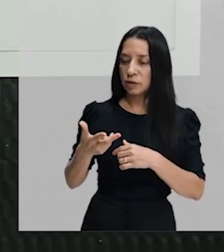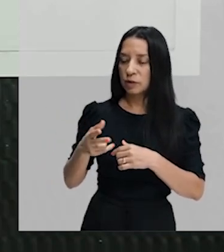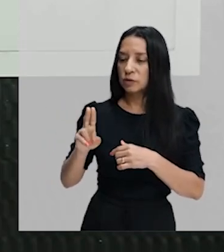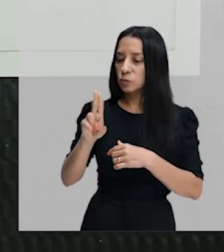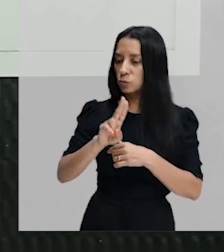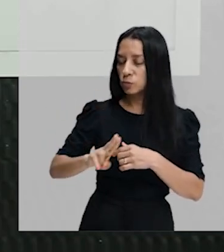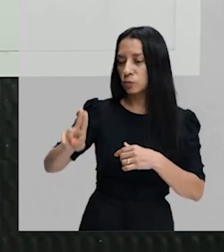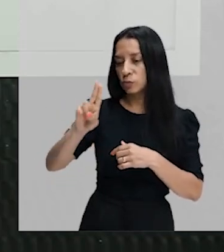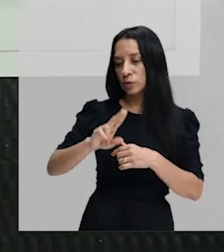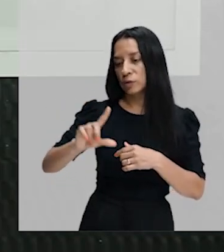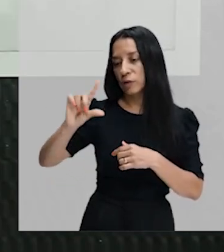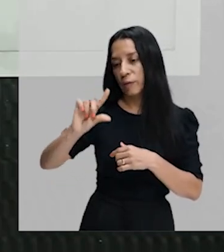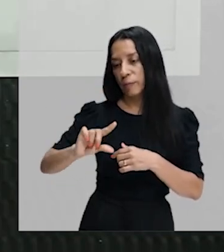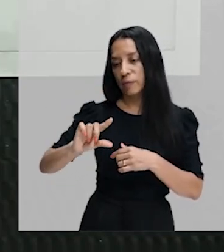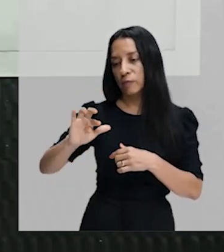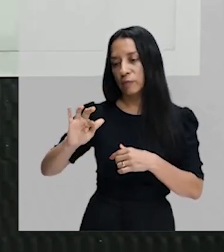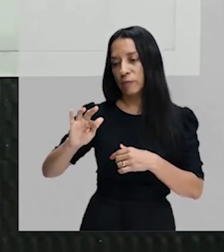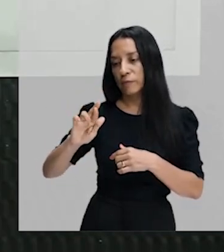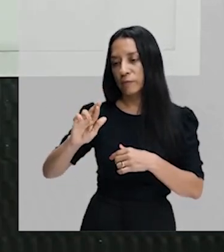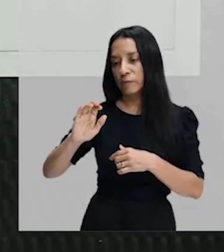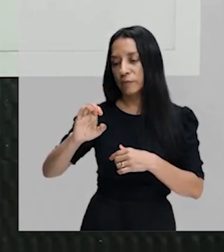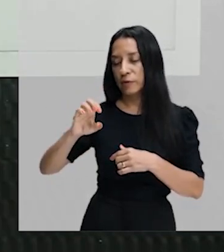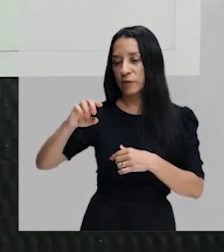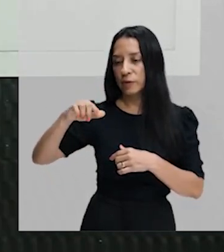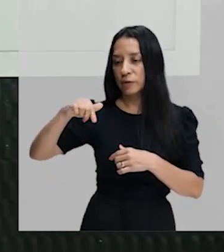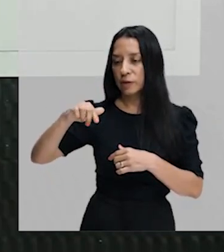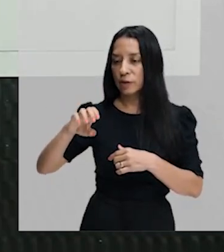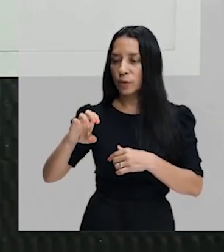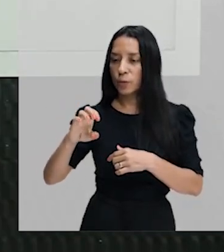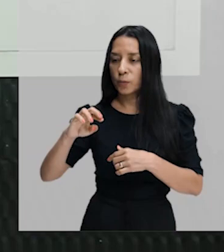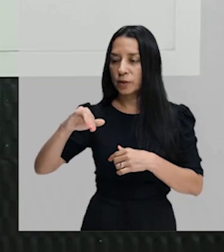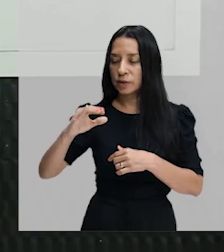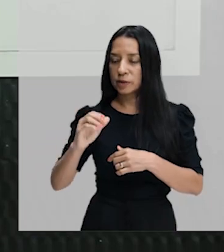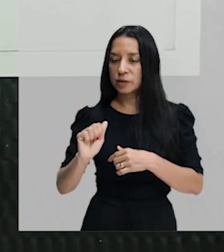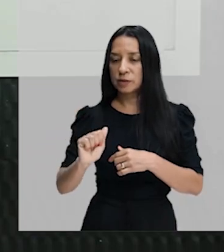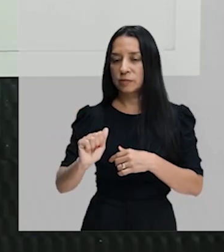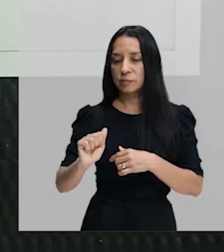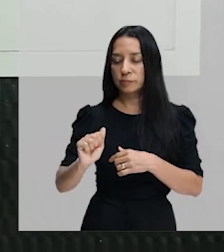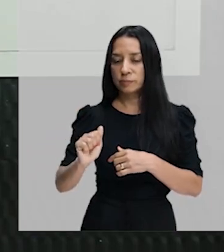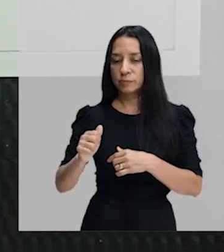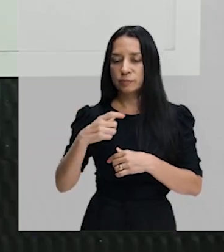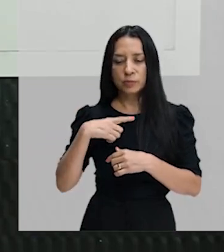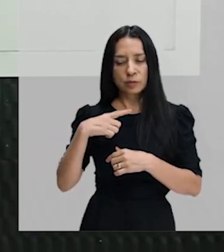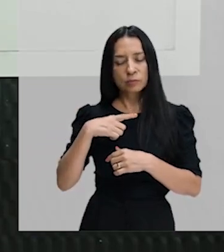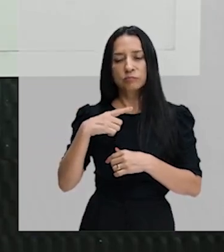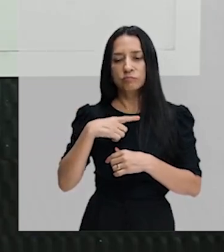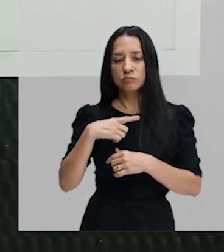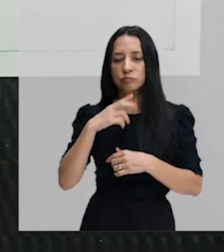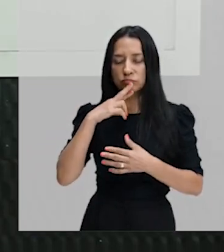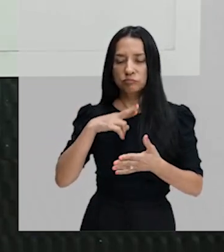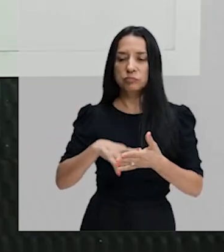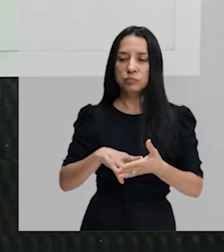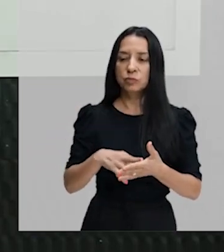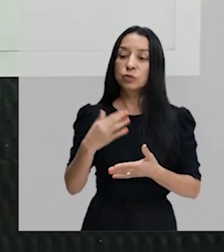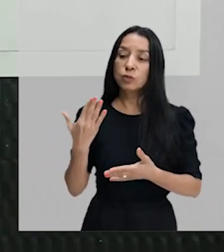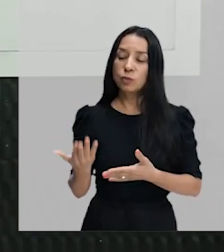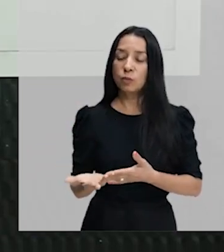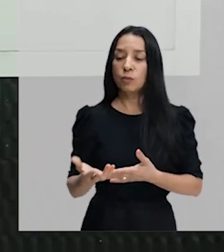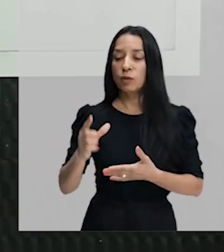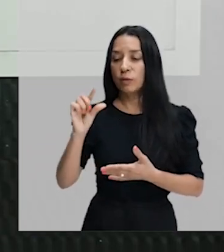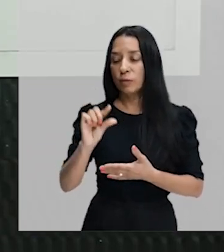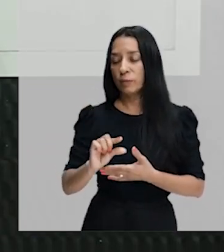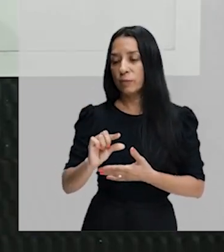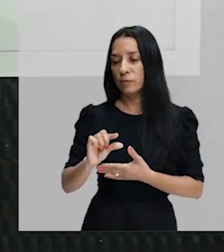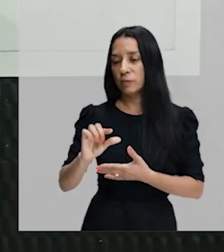Nós vamos ter os nossos cumprimentos de onda dentro desse intervalo Então vamos lá eu vou pegar então com a menor frequência primeiro